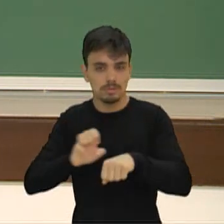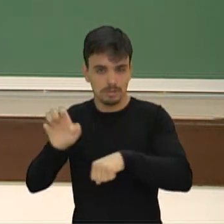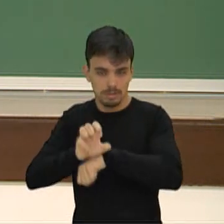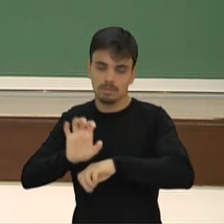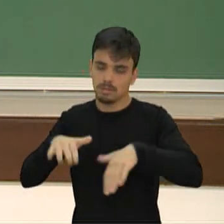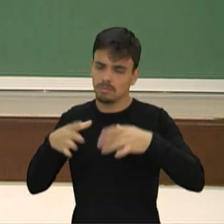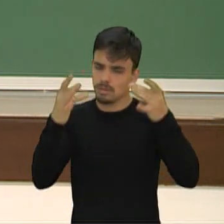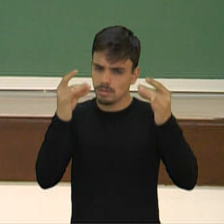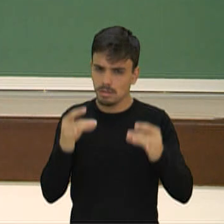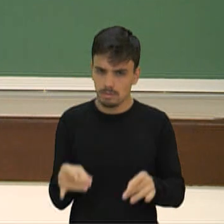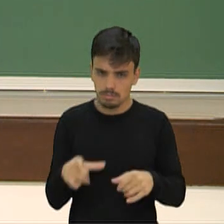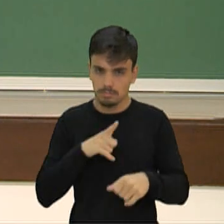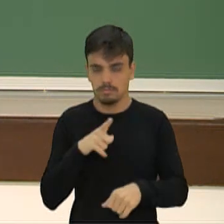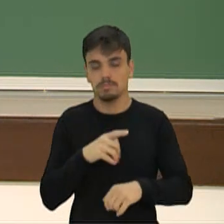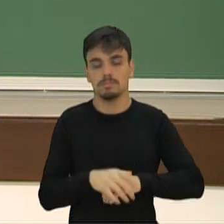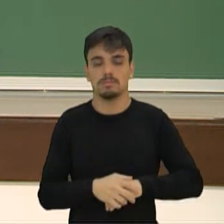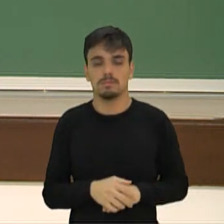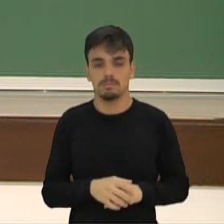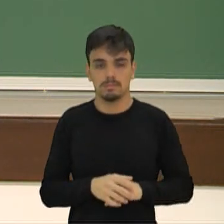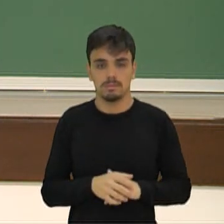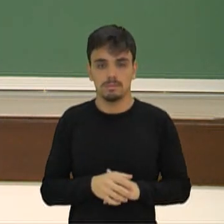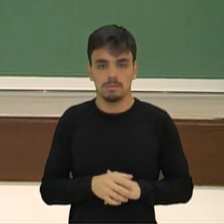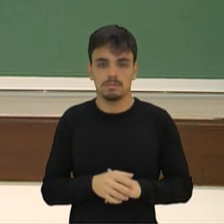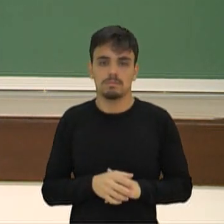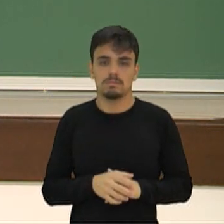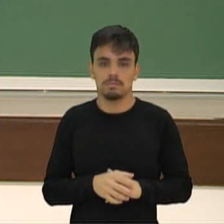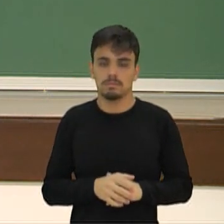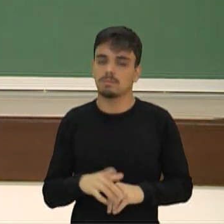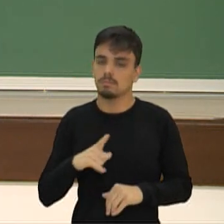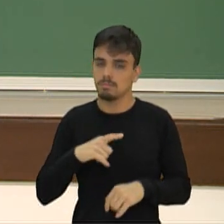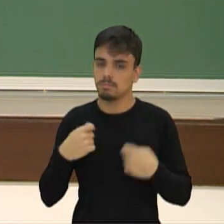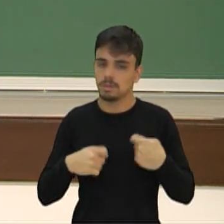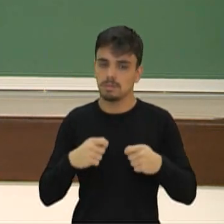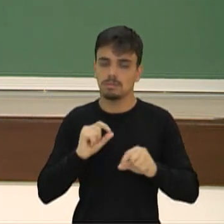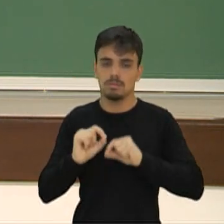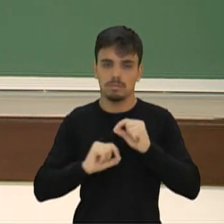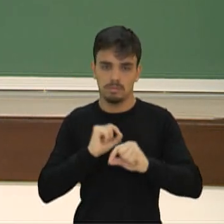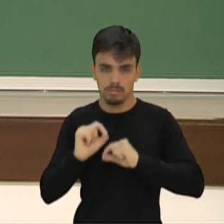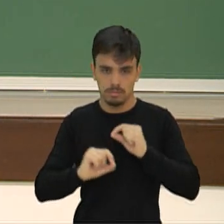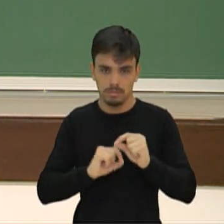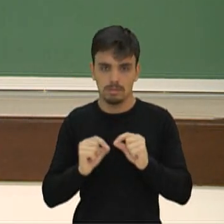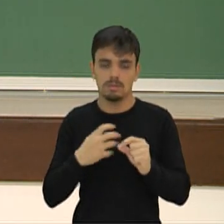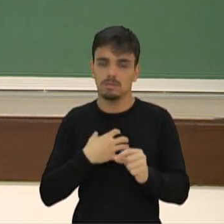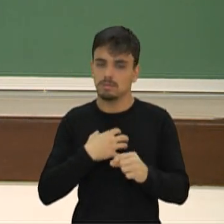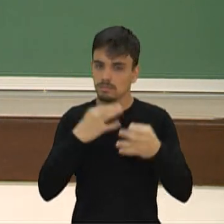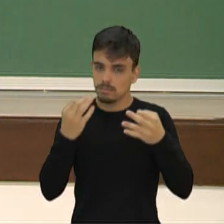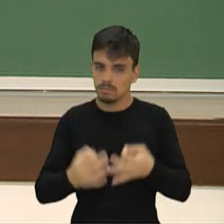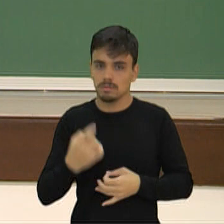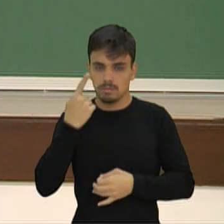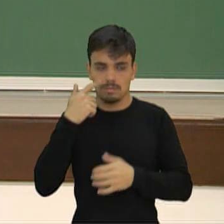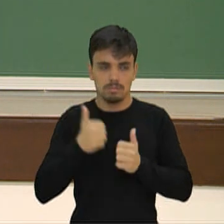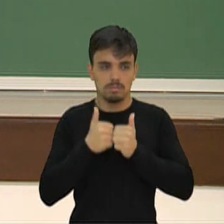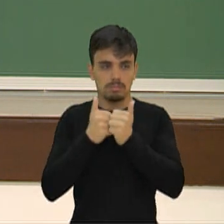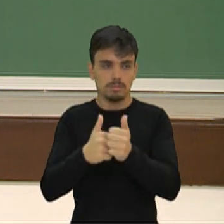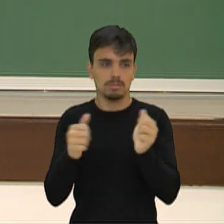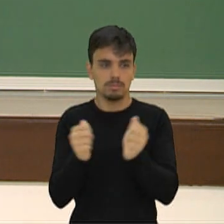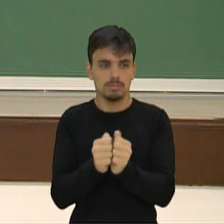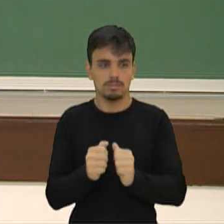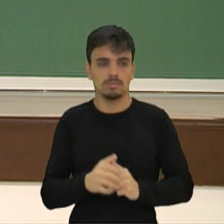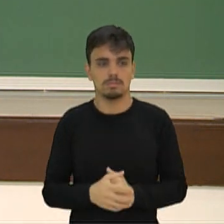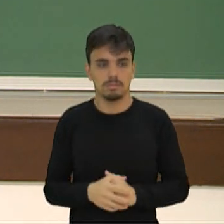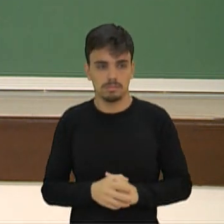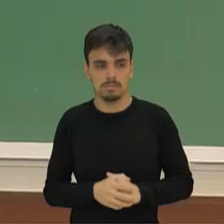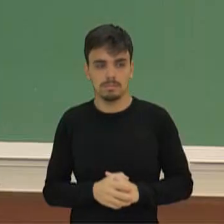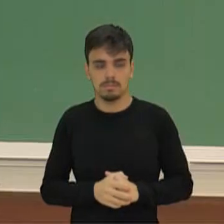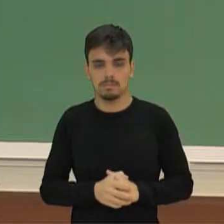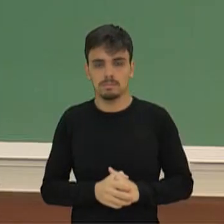tem esses detalhes ali. Então você tem que estar trabalhando de maneira adequada. Então isso é um problema que temos ali. Me acompanhe na tela, novamente.